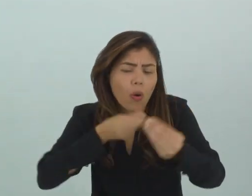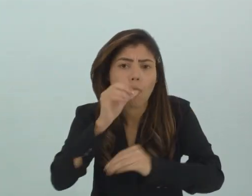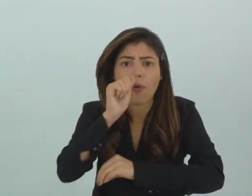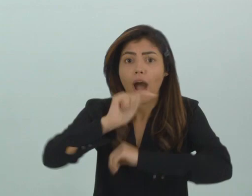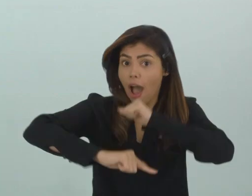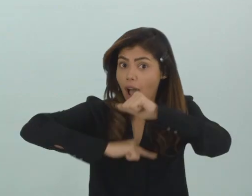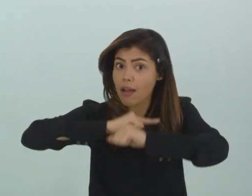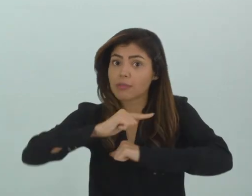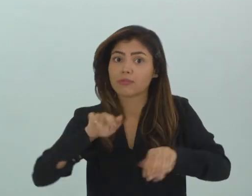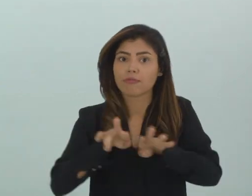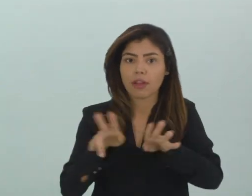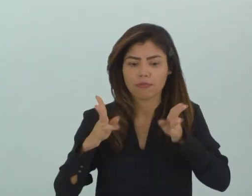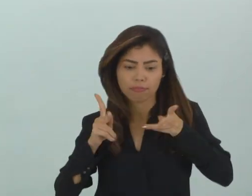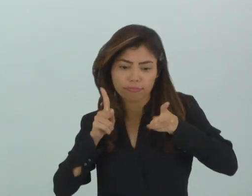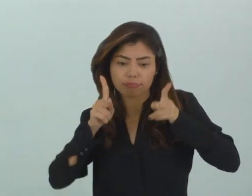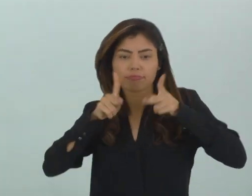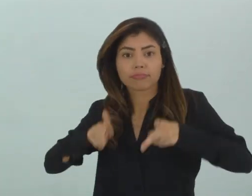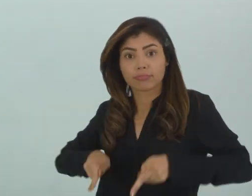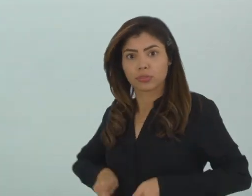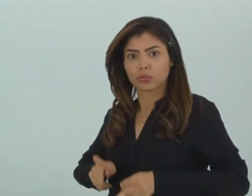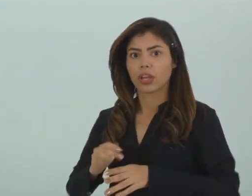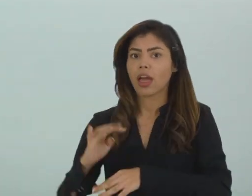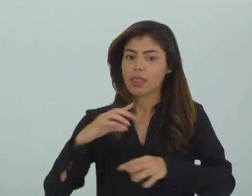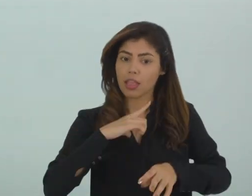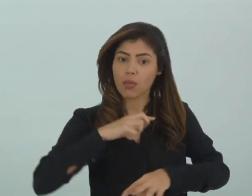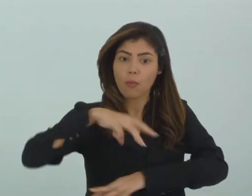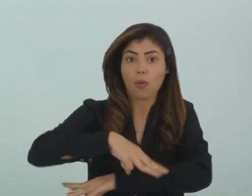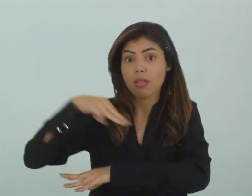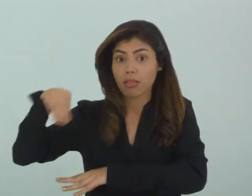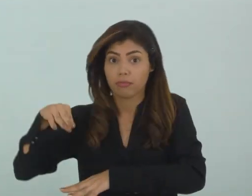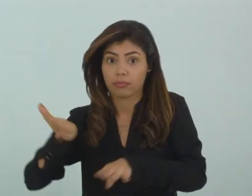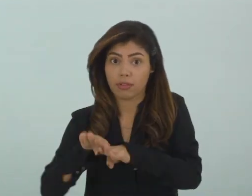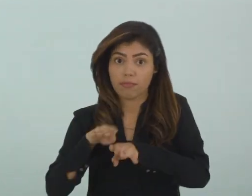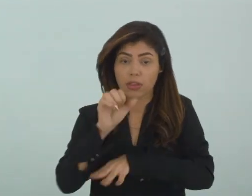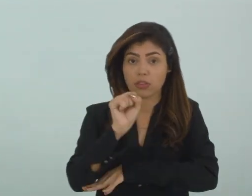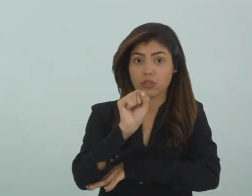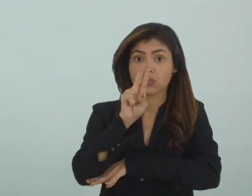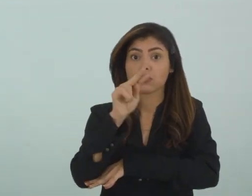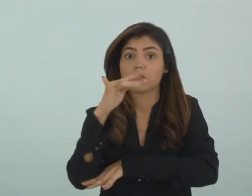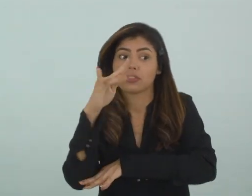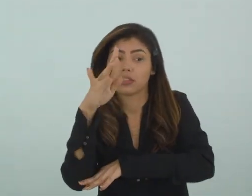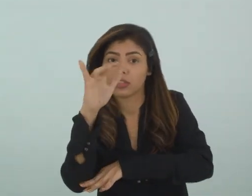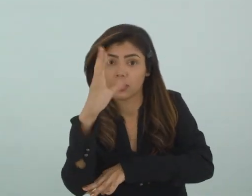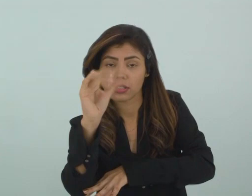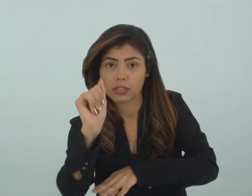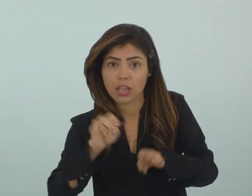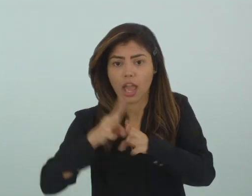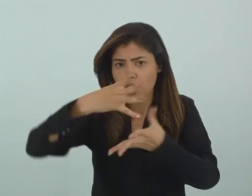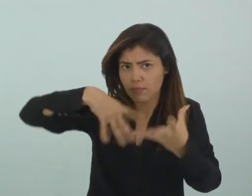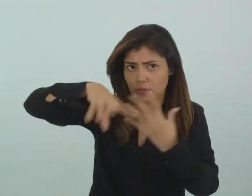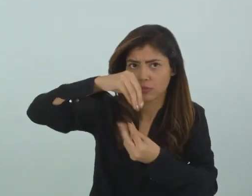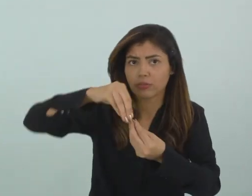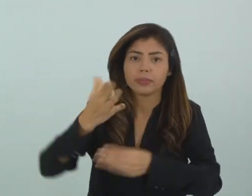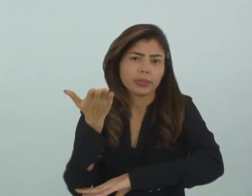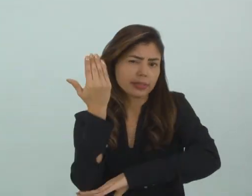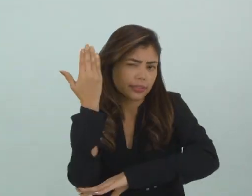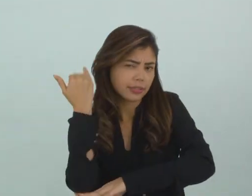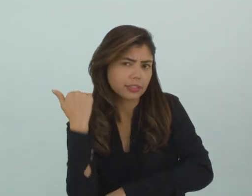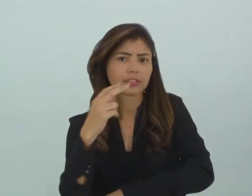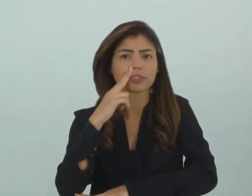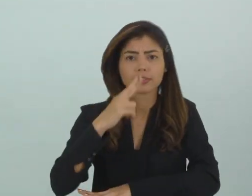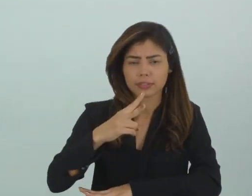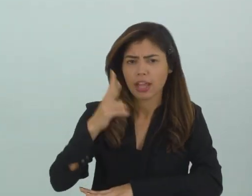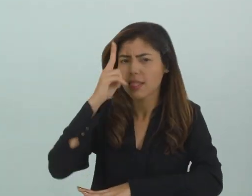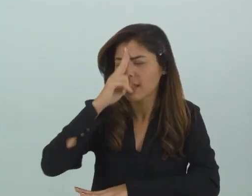eles se comportam, formando moléculas, substâncias e misturas. Mas antes disso, é importante que a